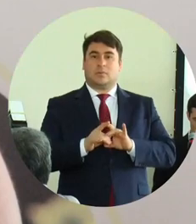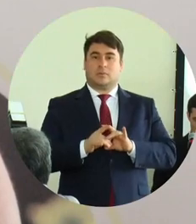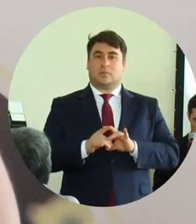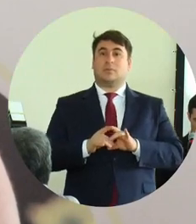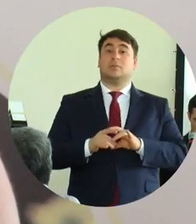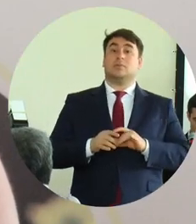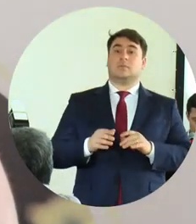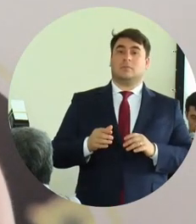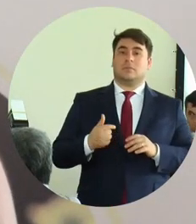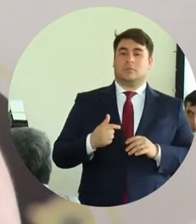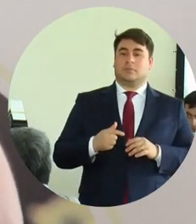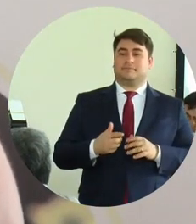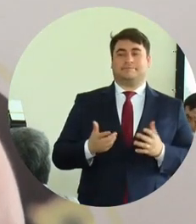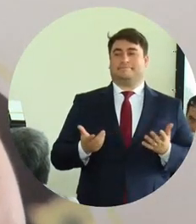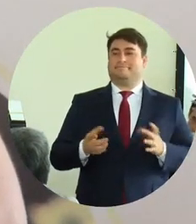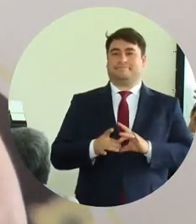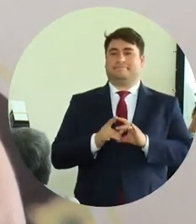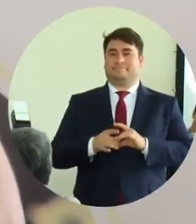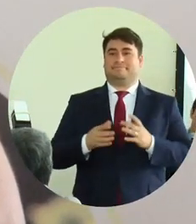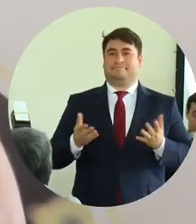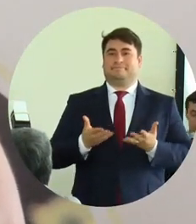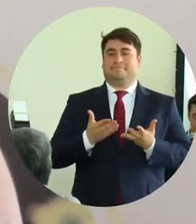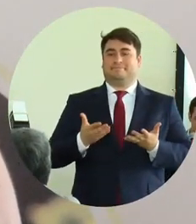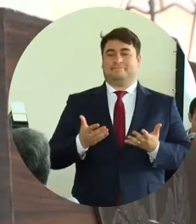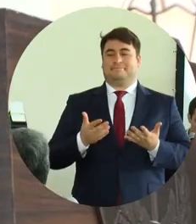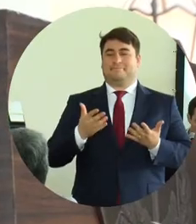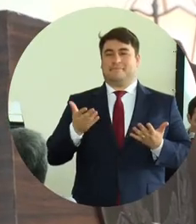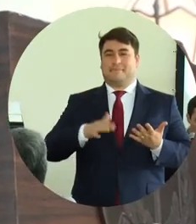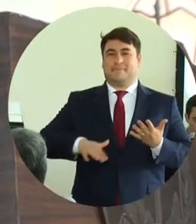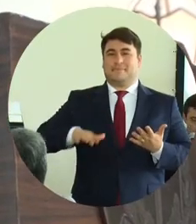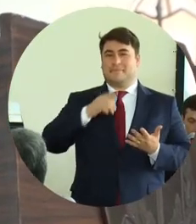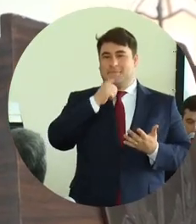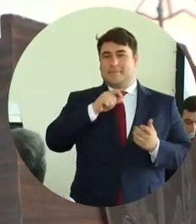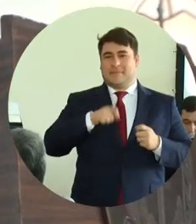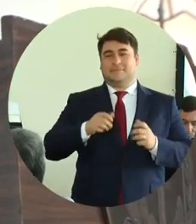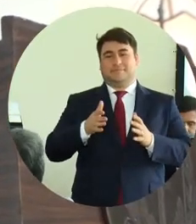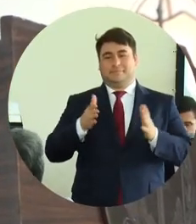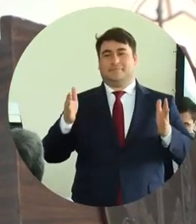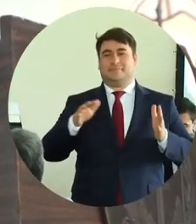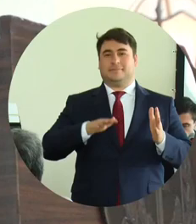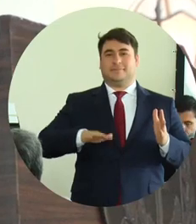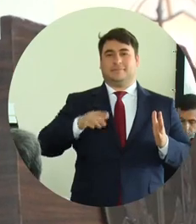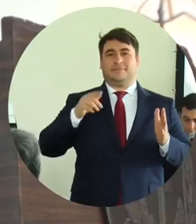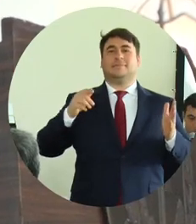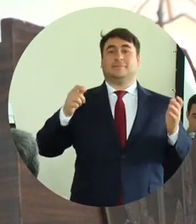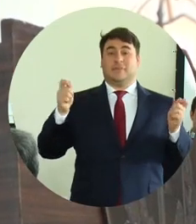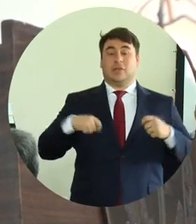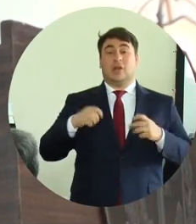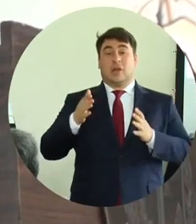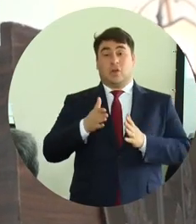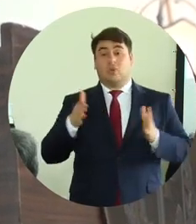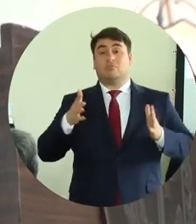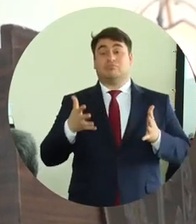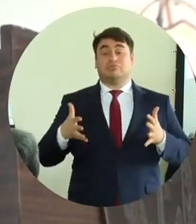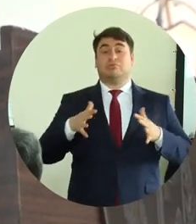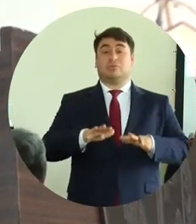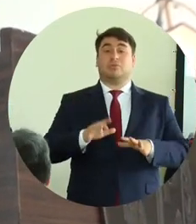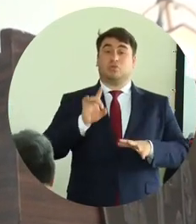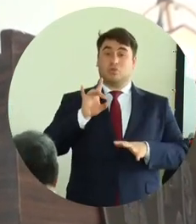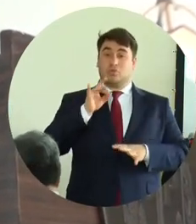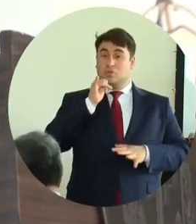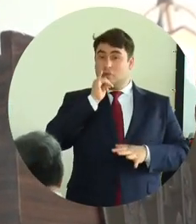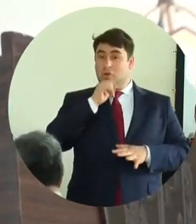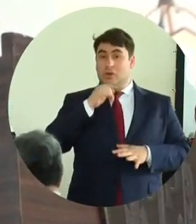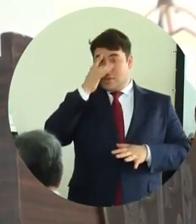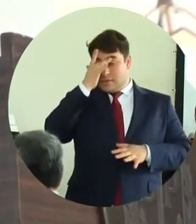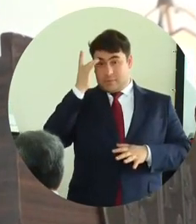pode expandir de uma forma muito ampla a questão da inclusão, não só com as